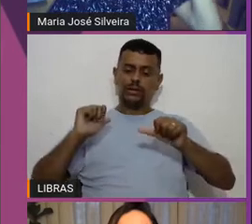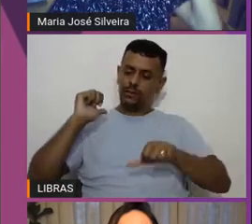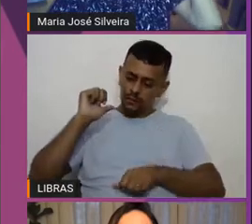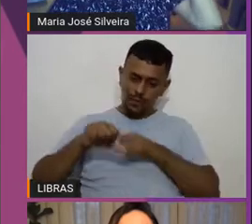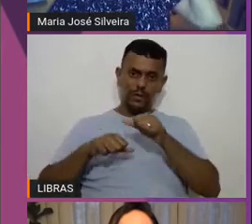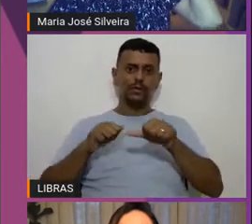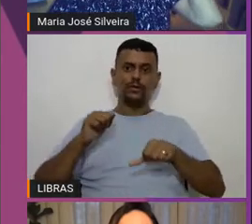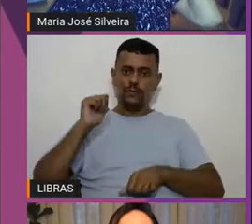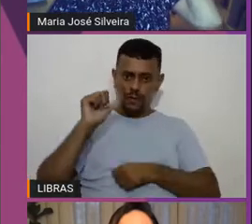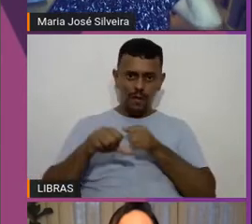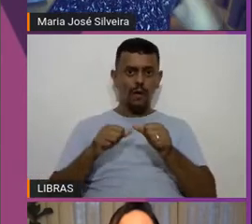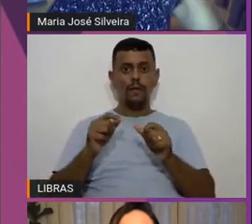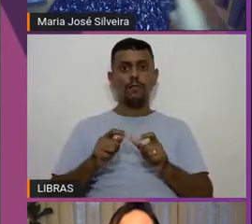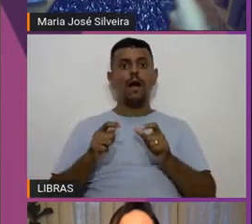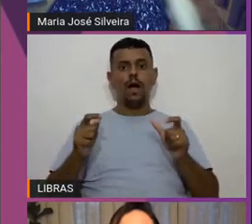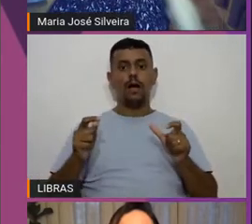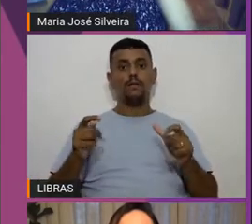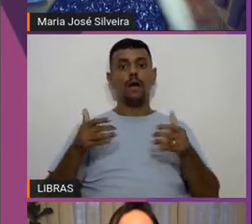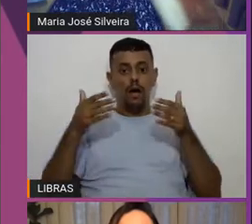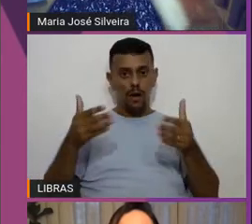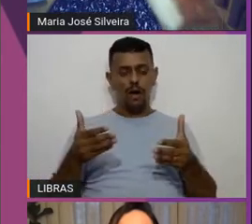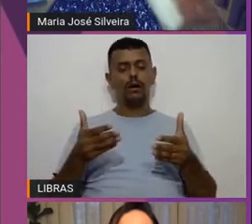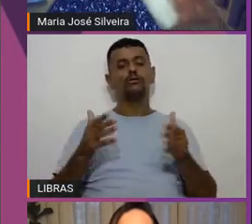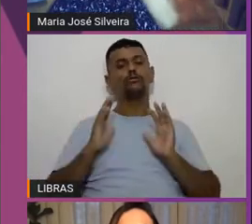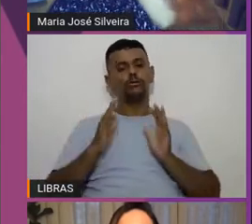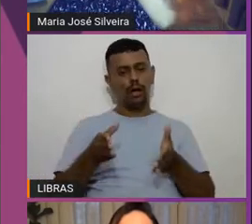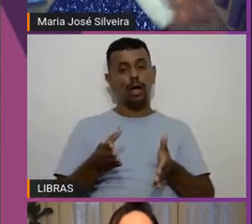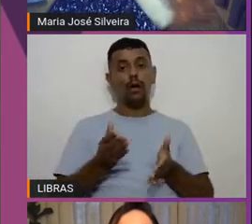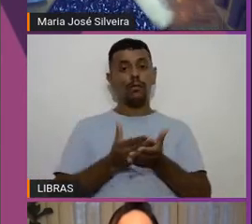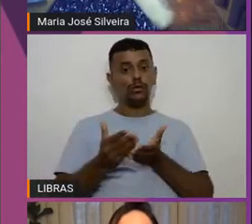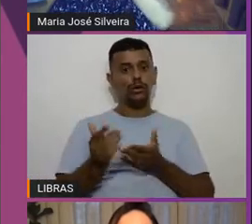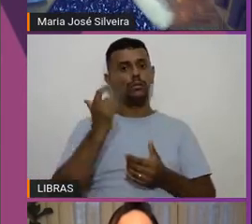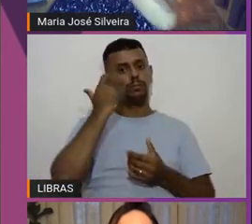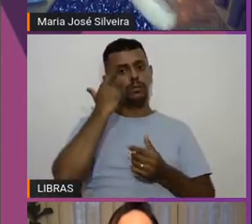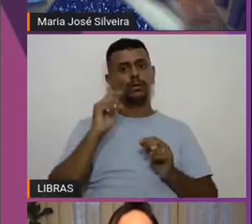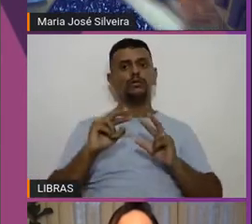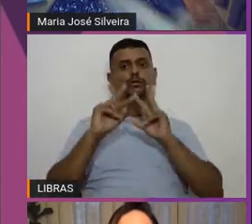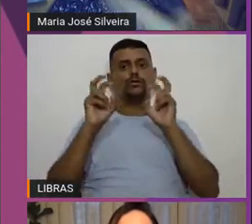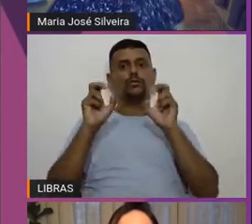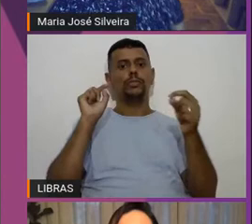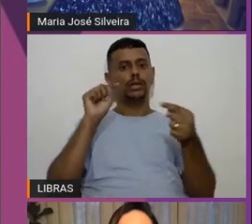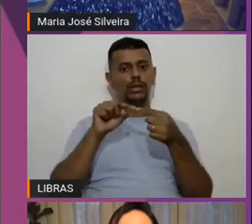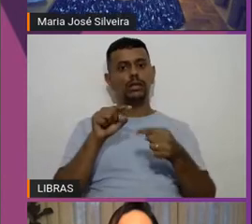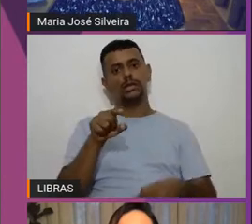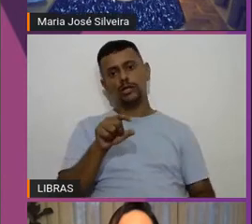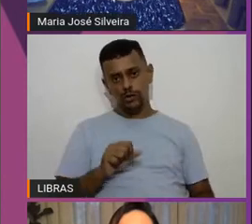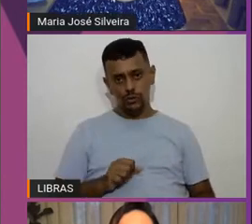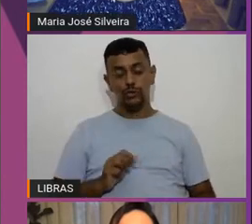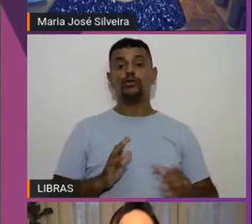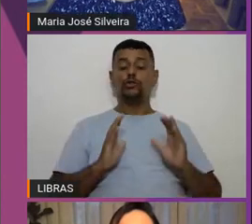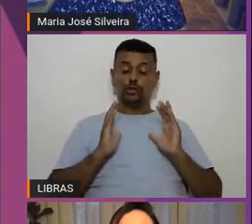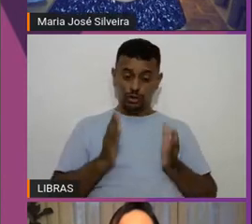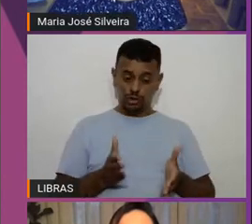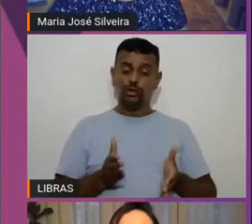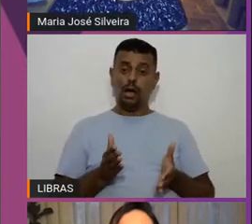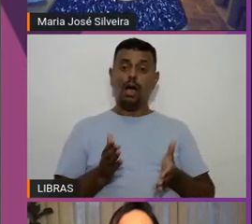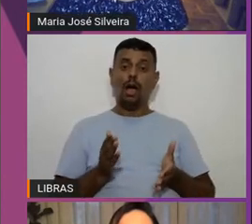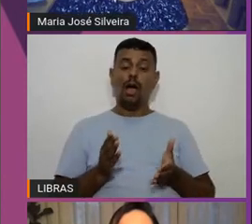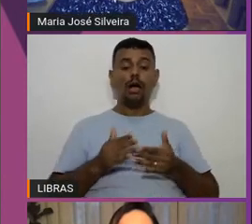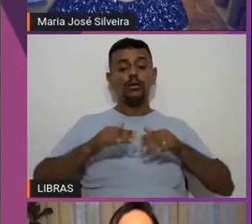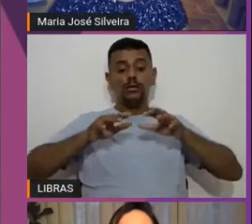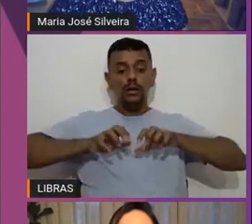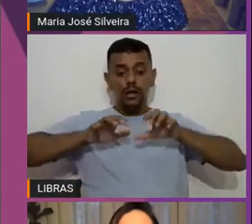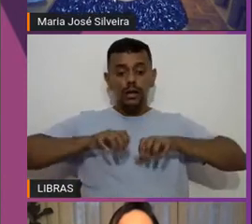página eu me vejo outra achando que eu comecei a prestar atenção nisso a prestar atenção nessa nessa que essa escrita na se é para